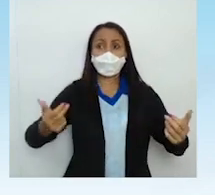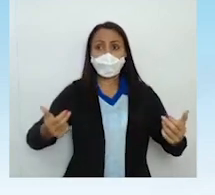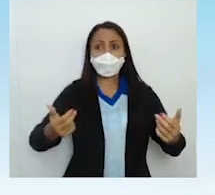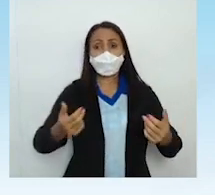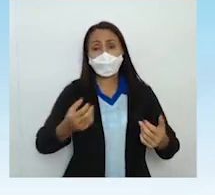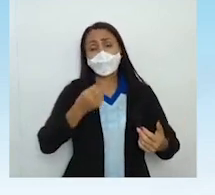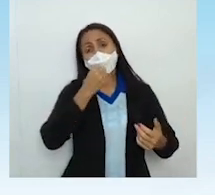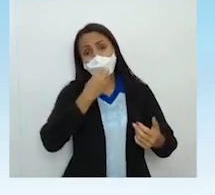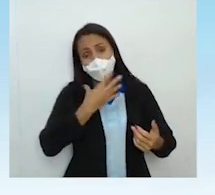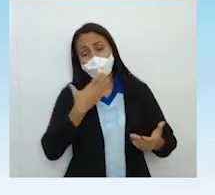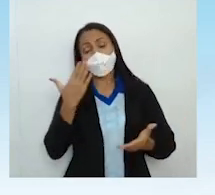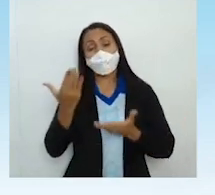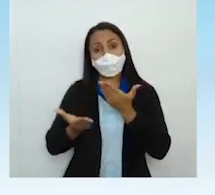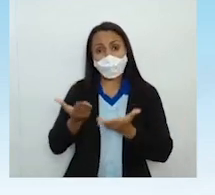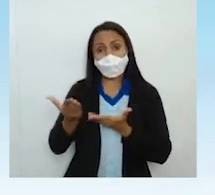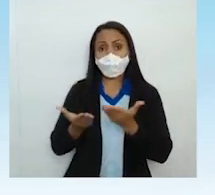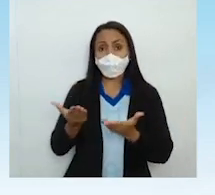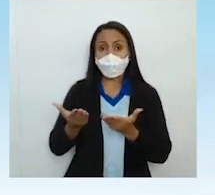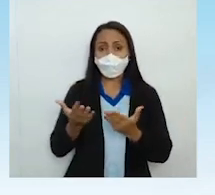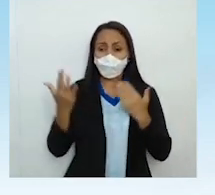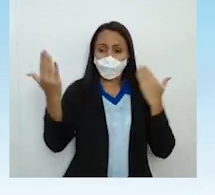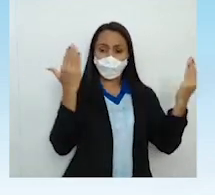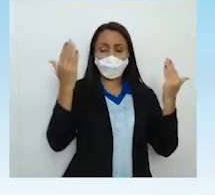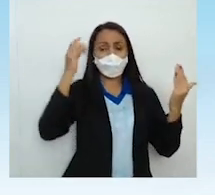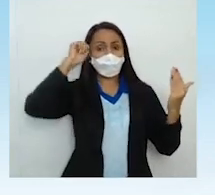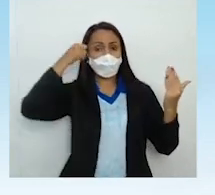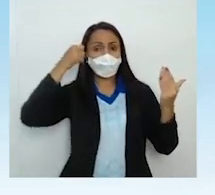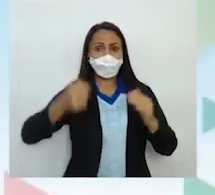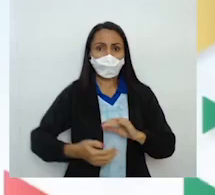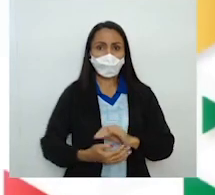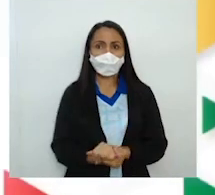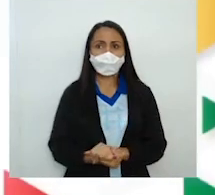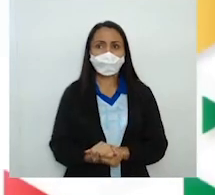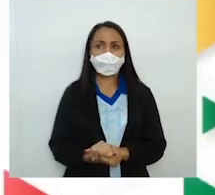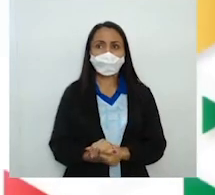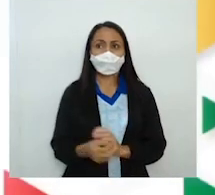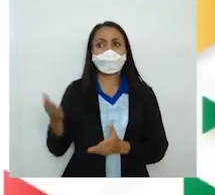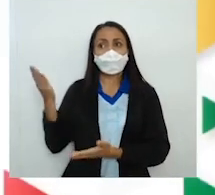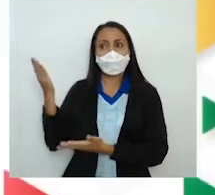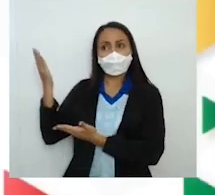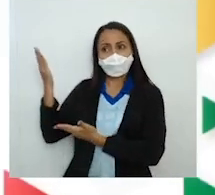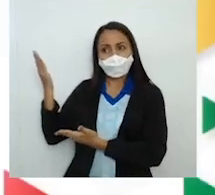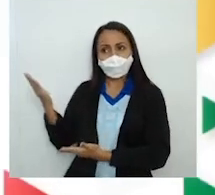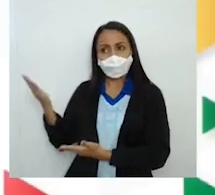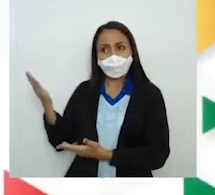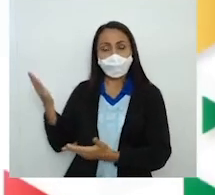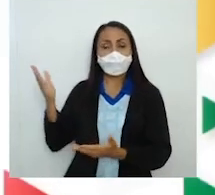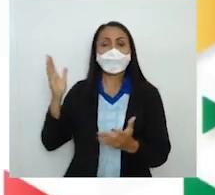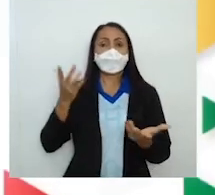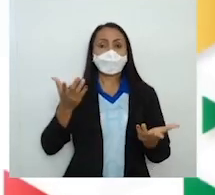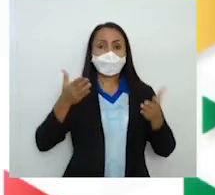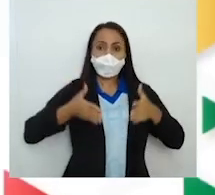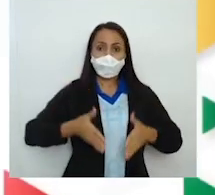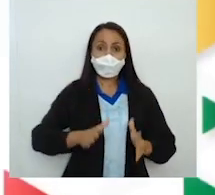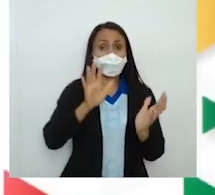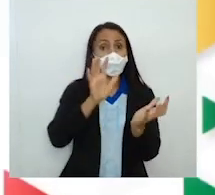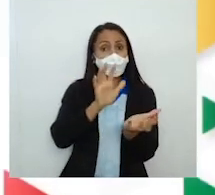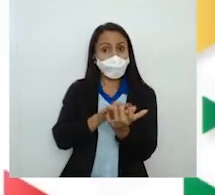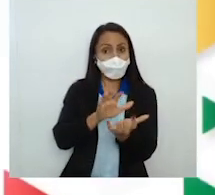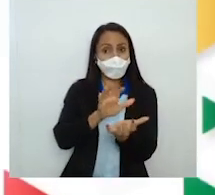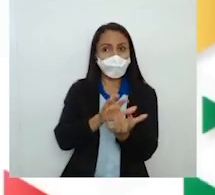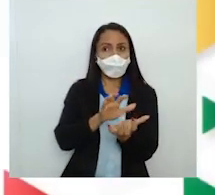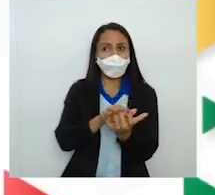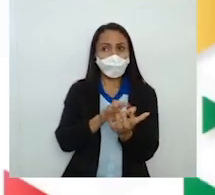tratados do que os escravizados. Nós temos aqui na tela, certo, a figura de um pernambucano que já foi debatido aqui